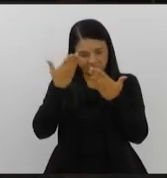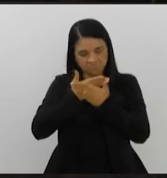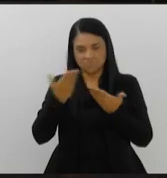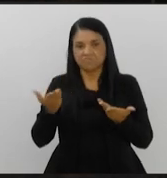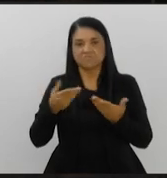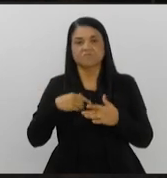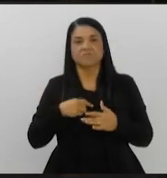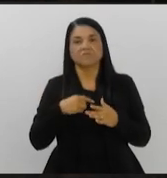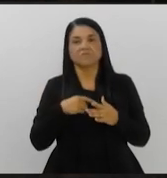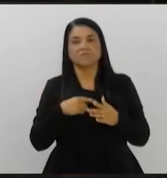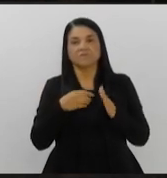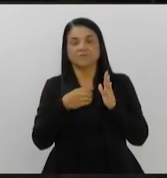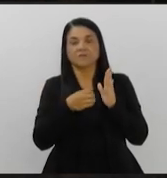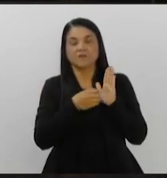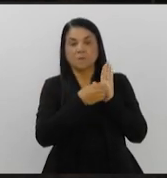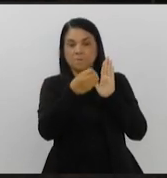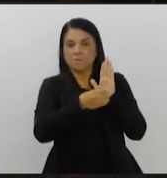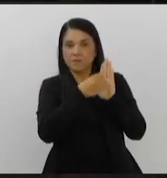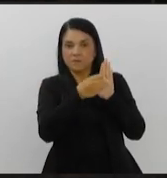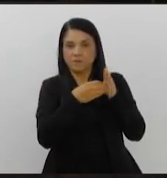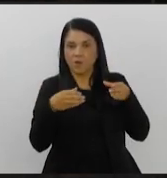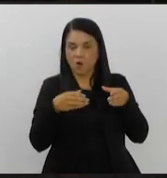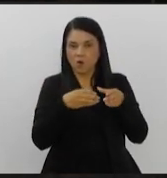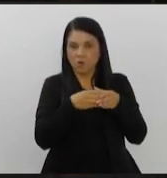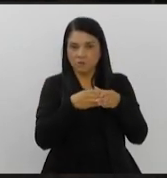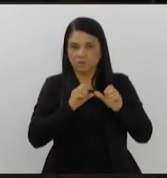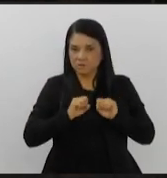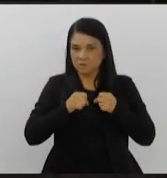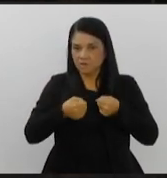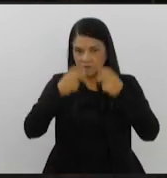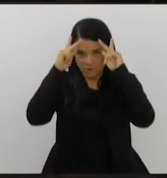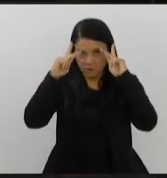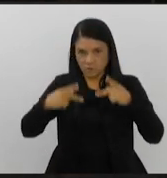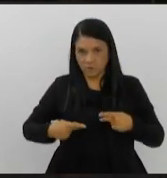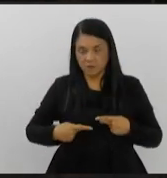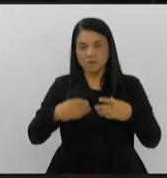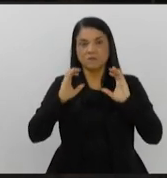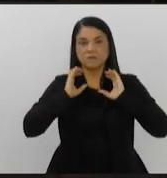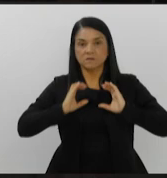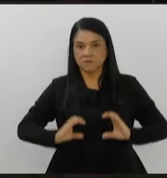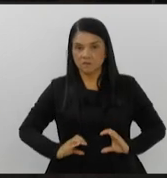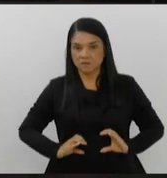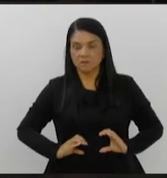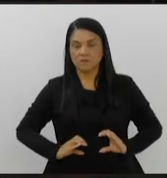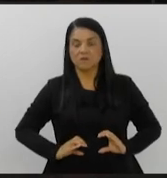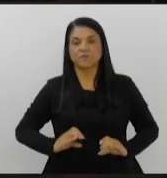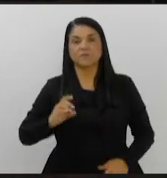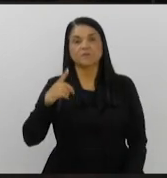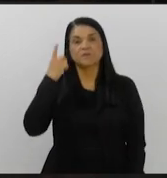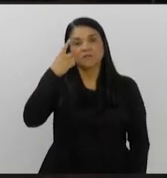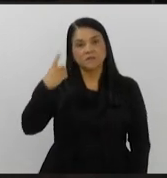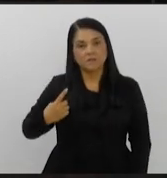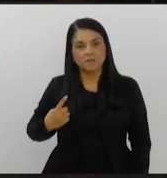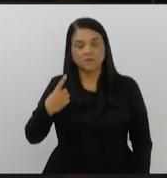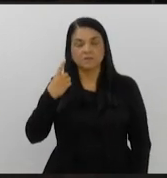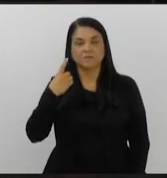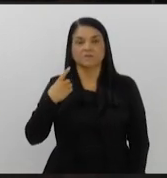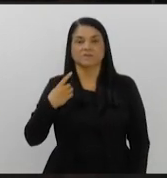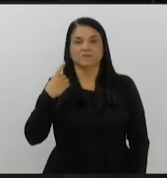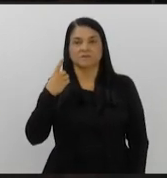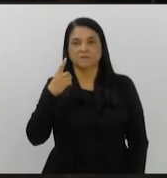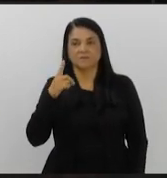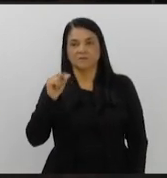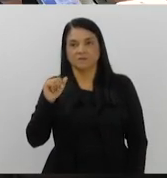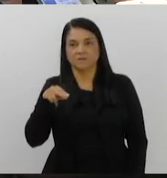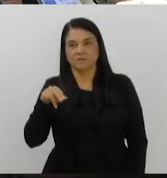Pendente para emitir parecer pela Comissão de Defesa dos Direitos Humanos, Cidadania, Deputada Dani Monteiro.